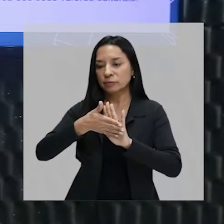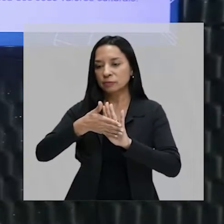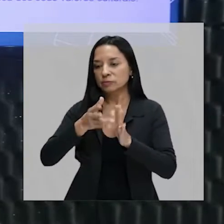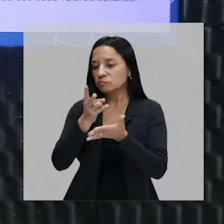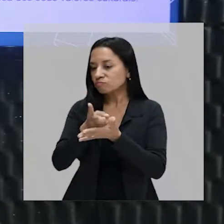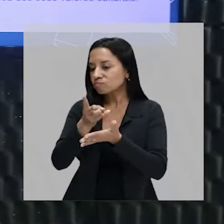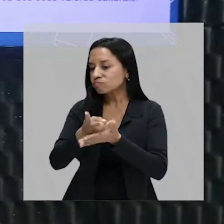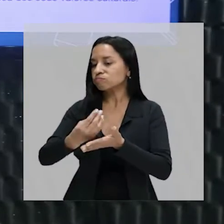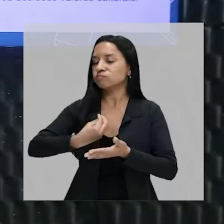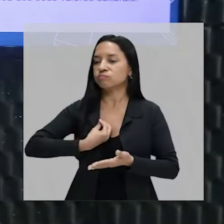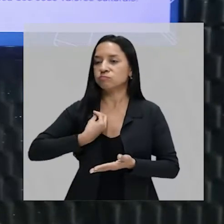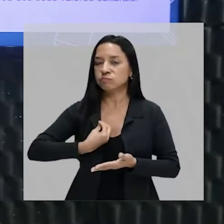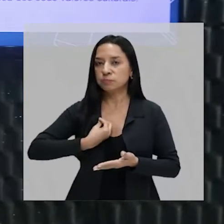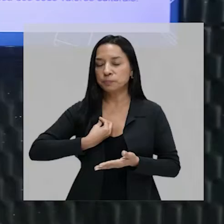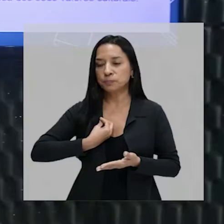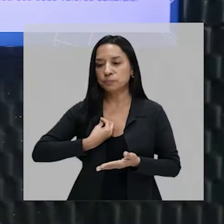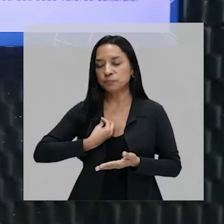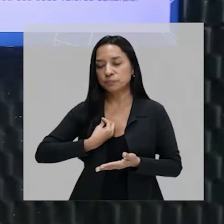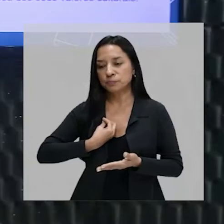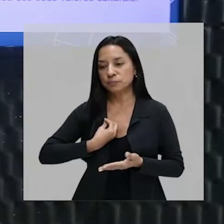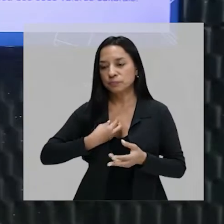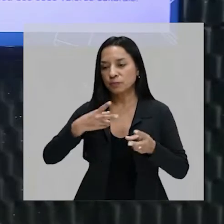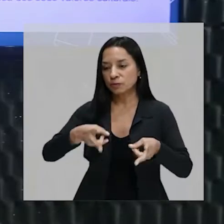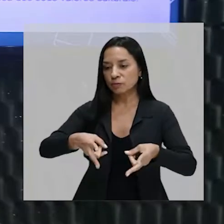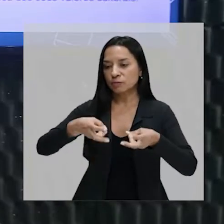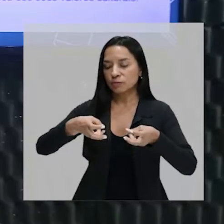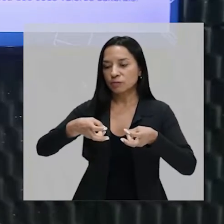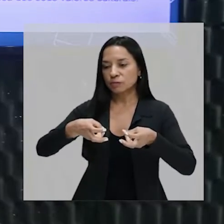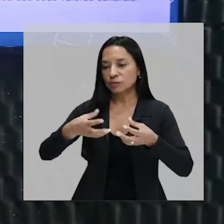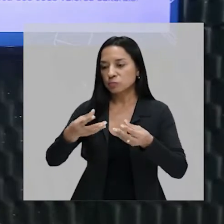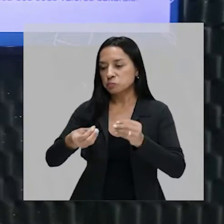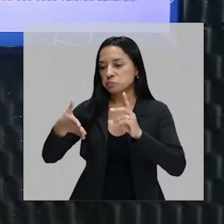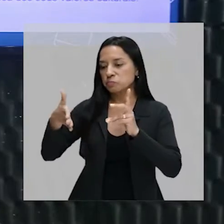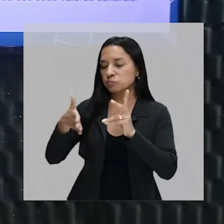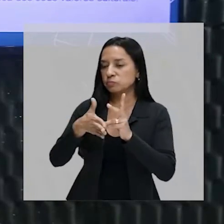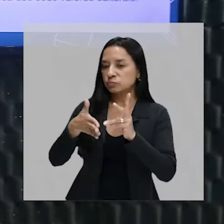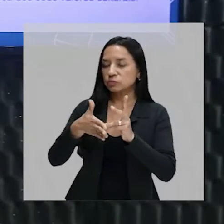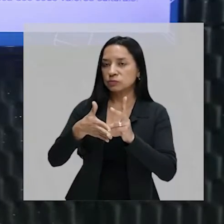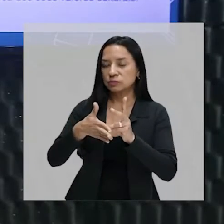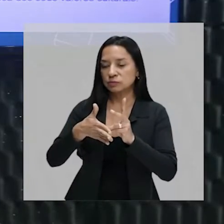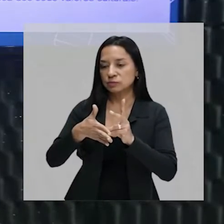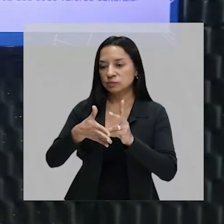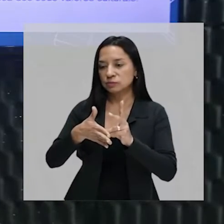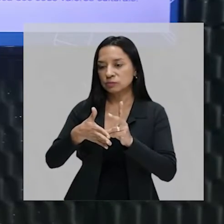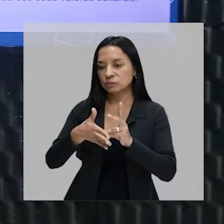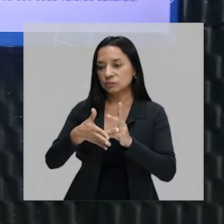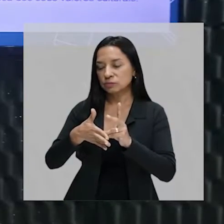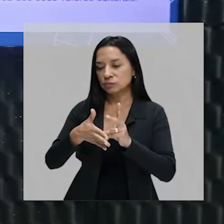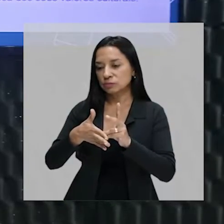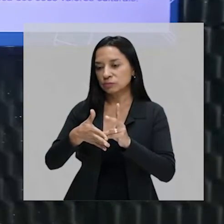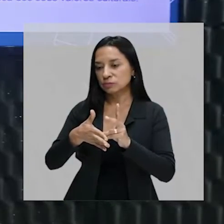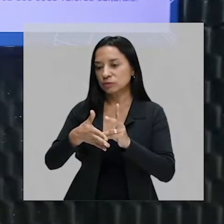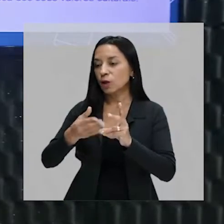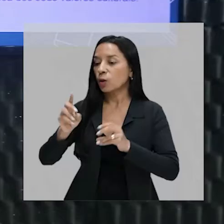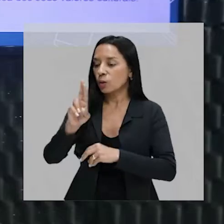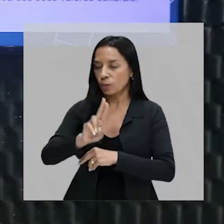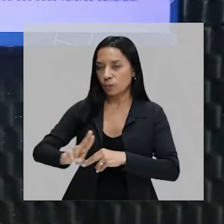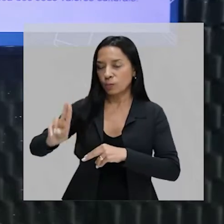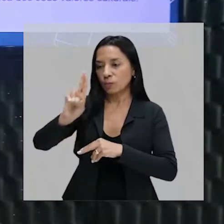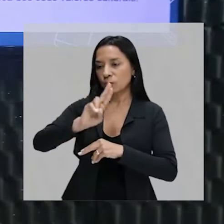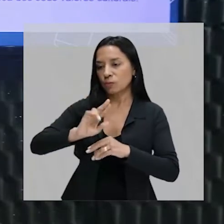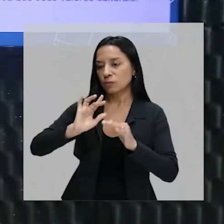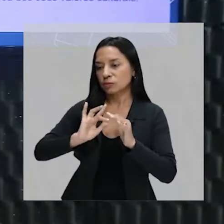se fazer presente e observe que muitos esses vídeos estão inclusive nas redes sociais